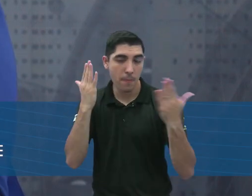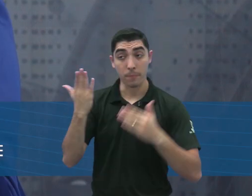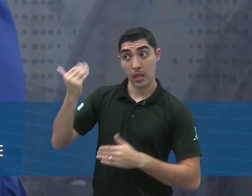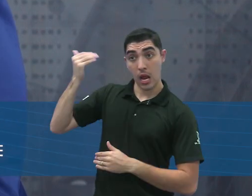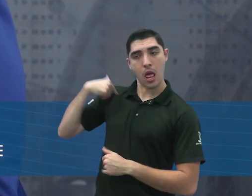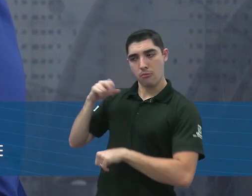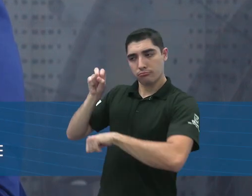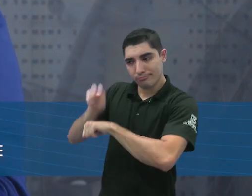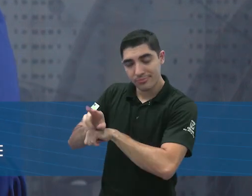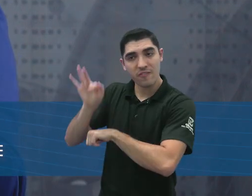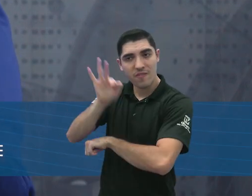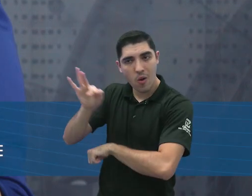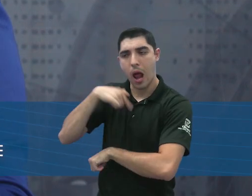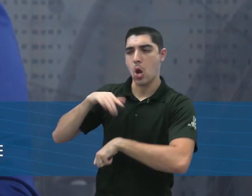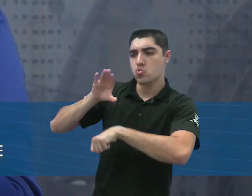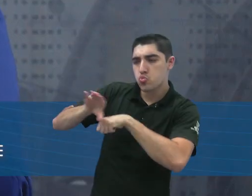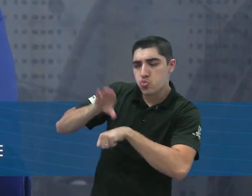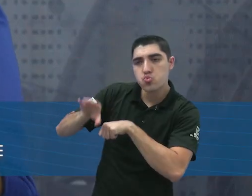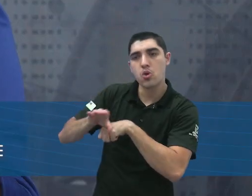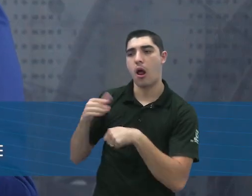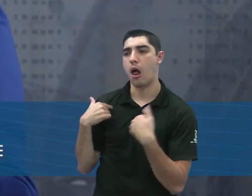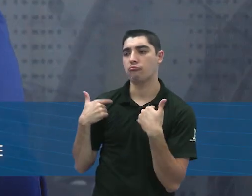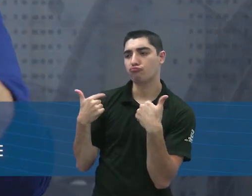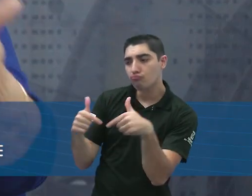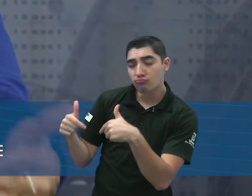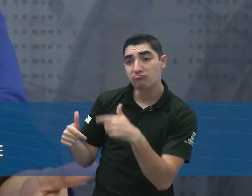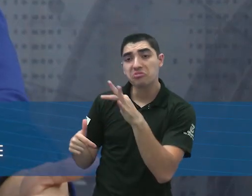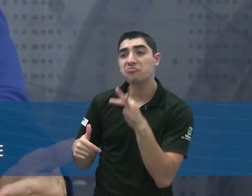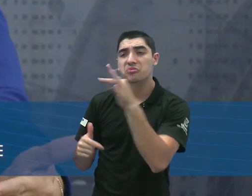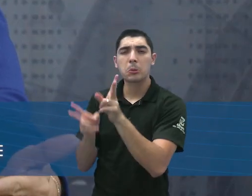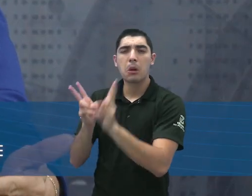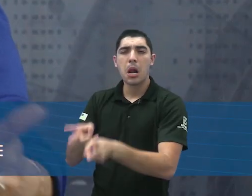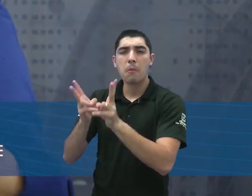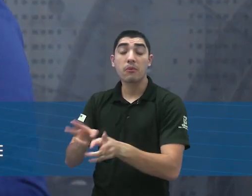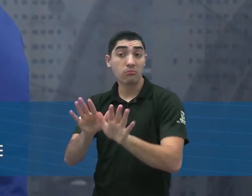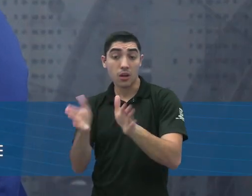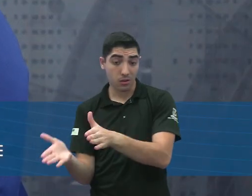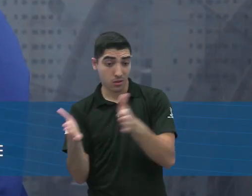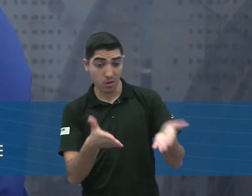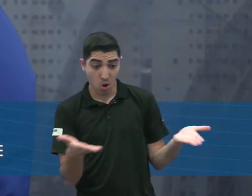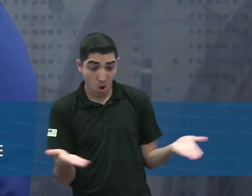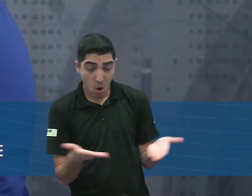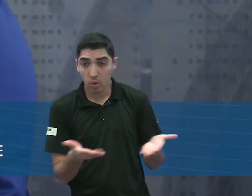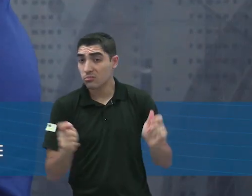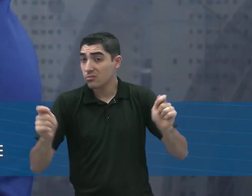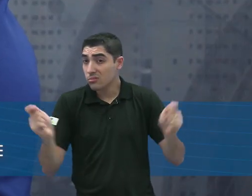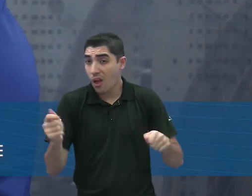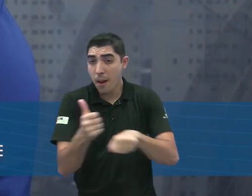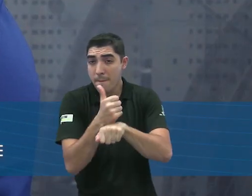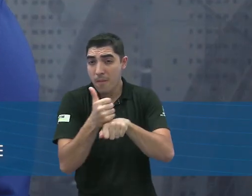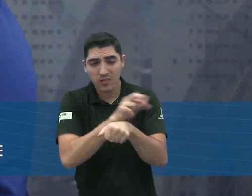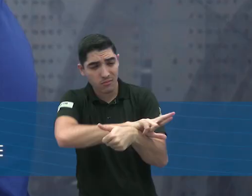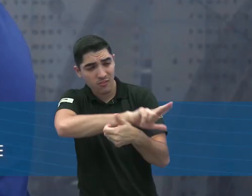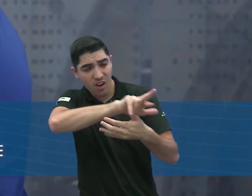gente entrava numa faculdade, ia fazer um curso, ia trabalhar com aquilo muitas vezes a vida inteira. Hoje a gente pode ter várias carreiras,